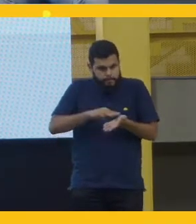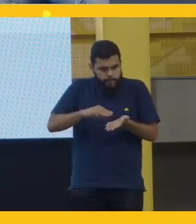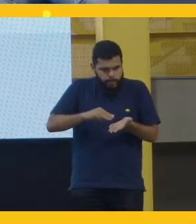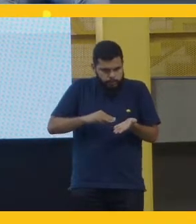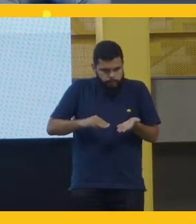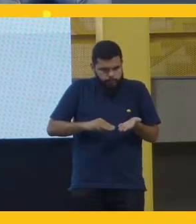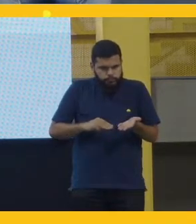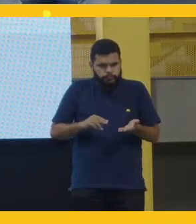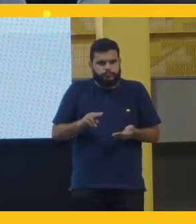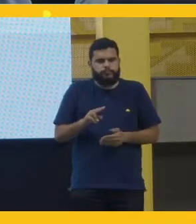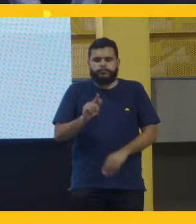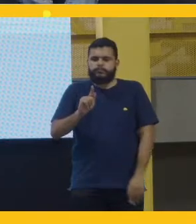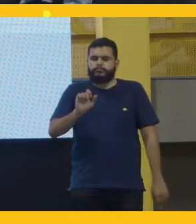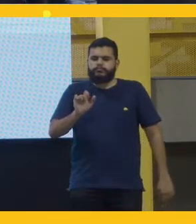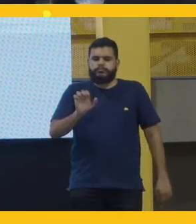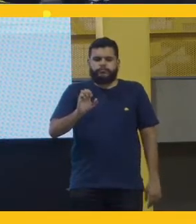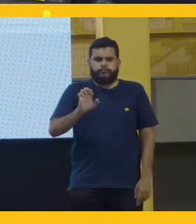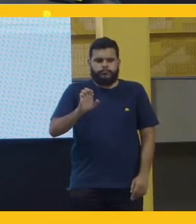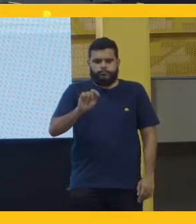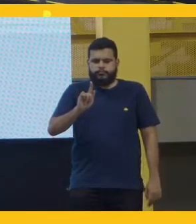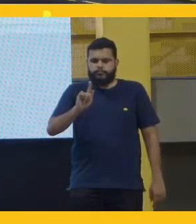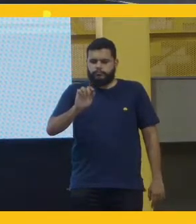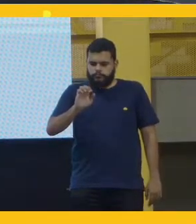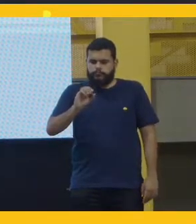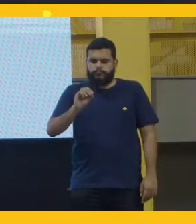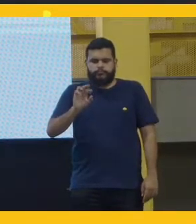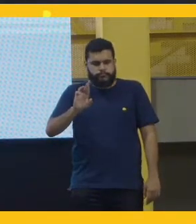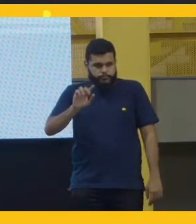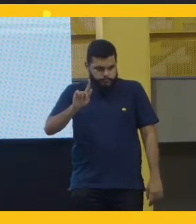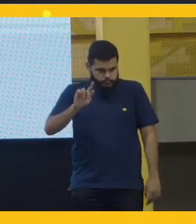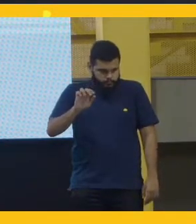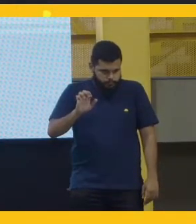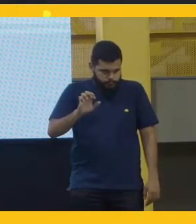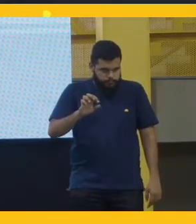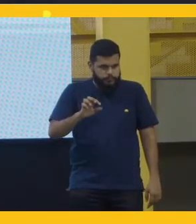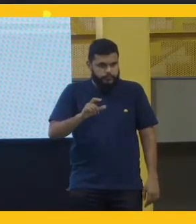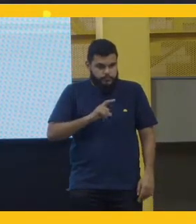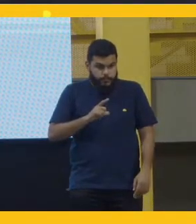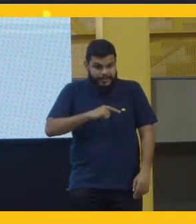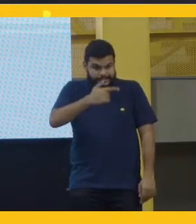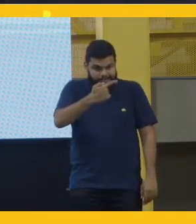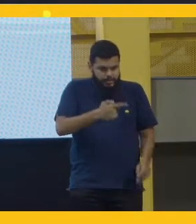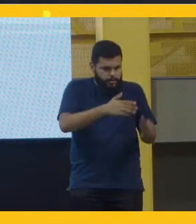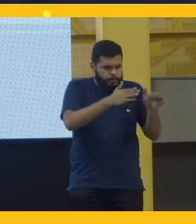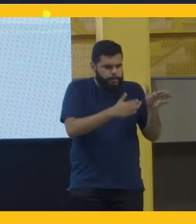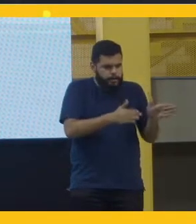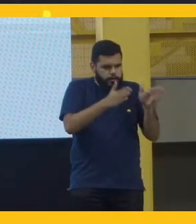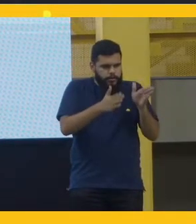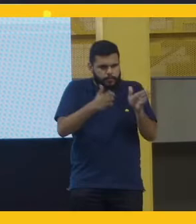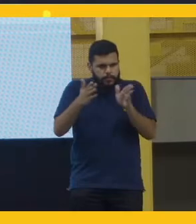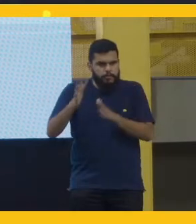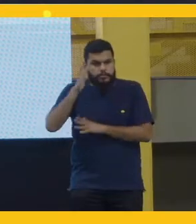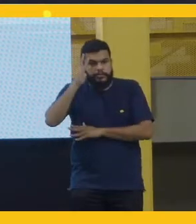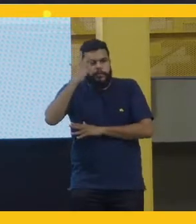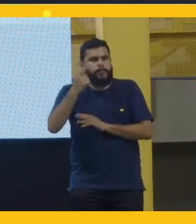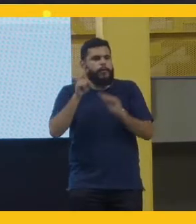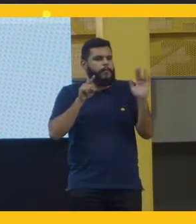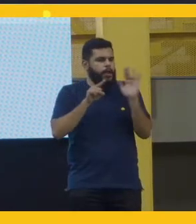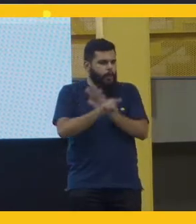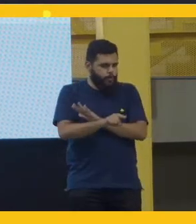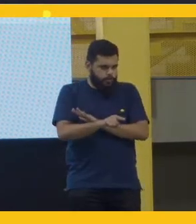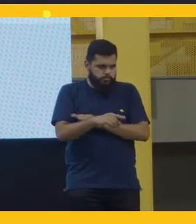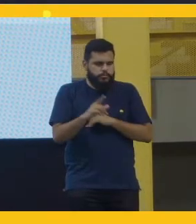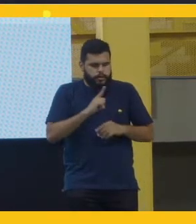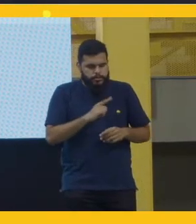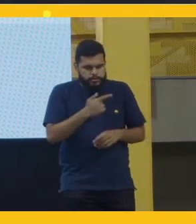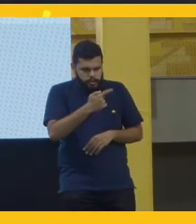de George Polya? Ele diz que existem 7 passos para você resolver uma questão. E o primeiro